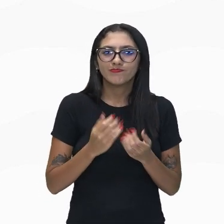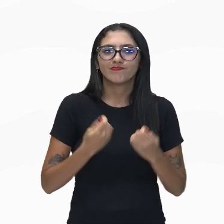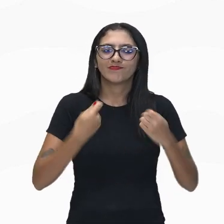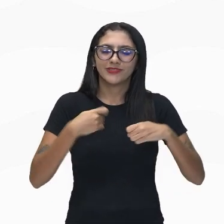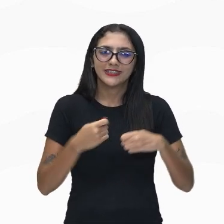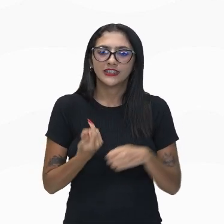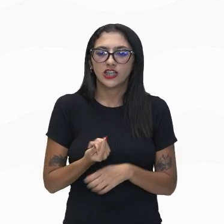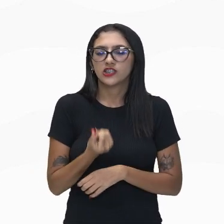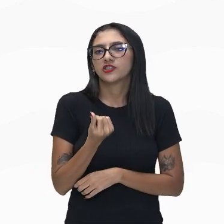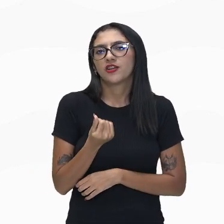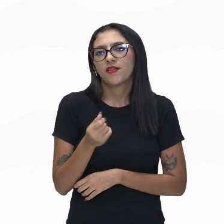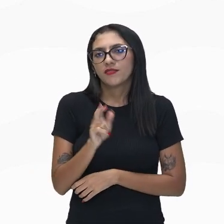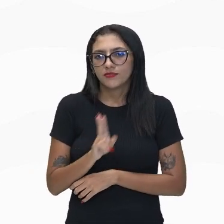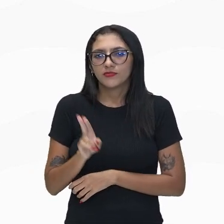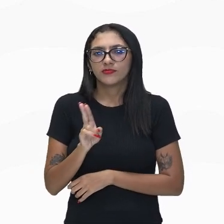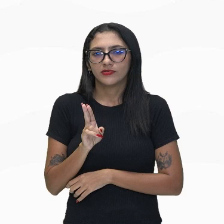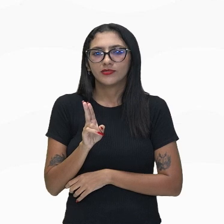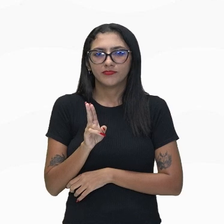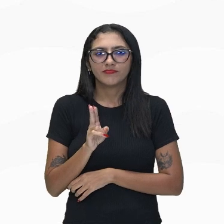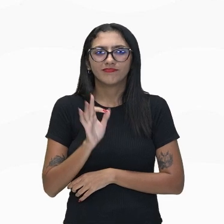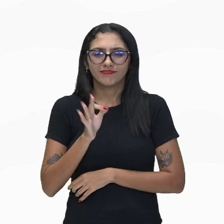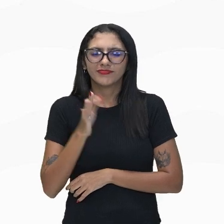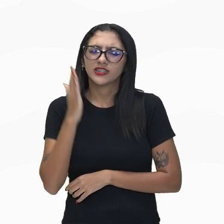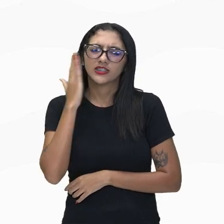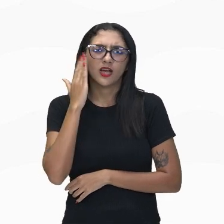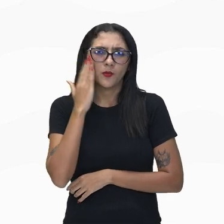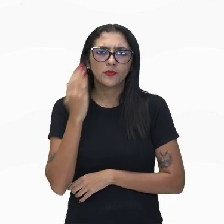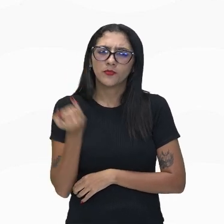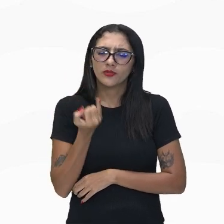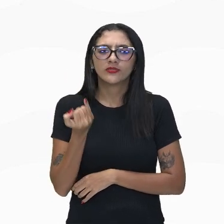acaba envolvendo dinheiro. Realmente é inevitável.